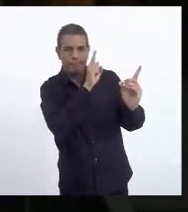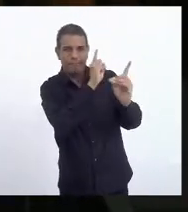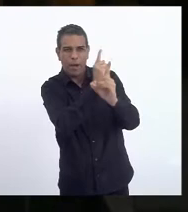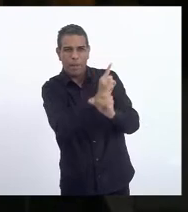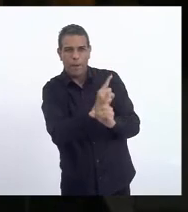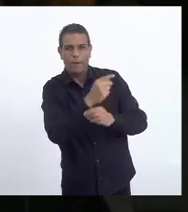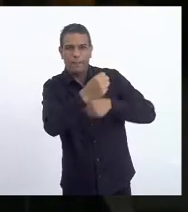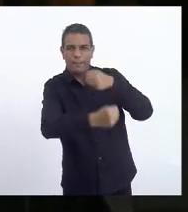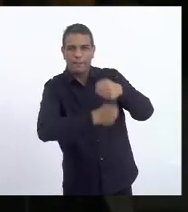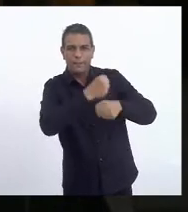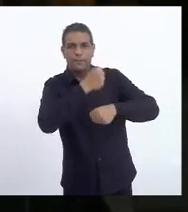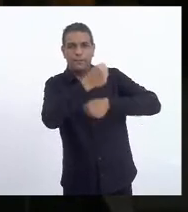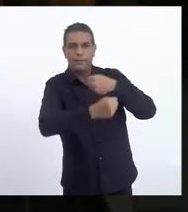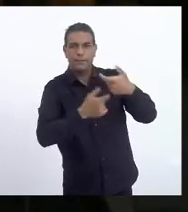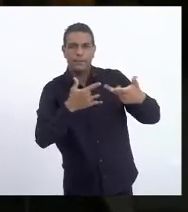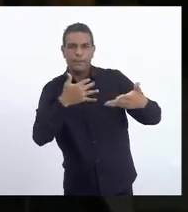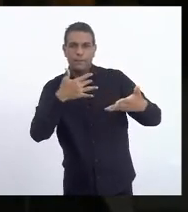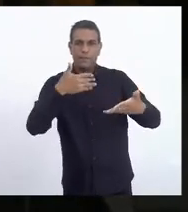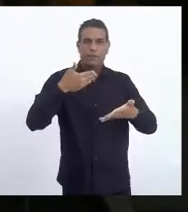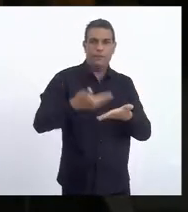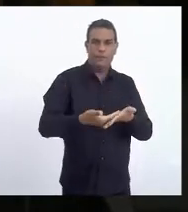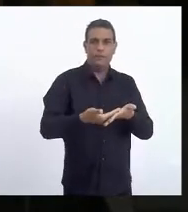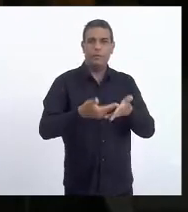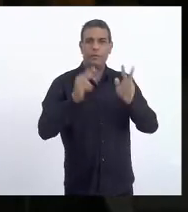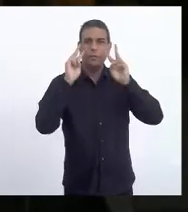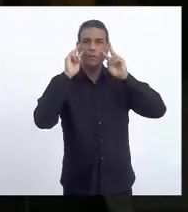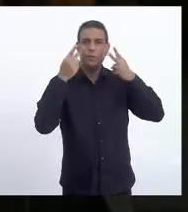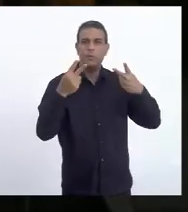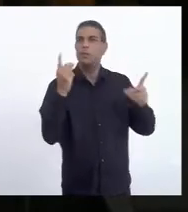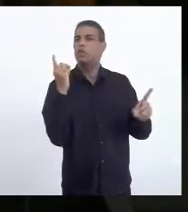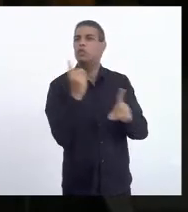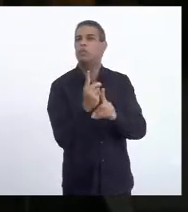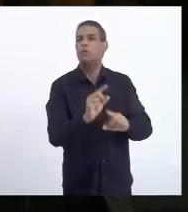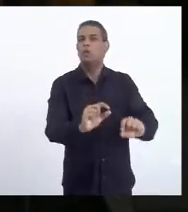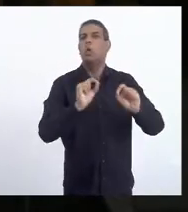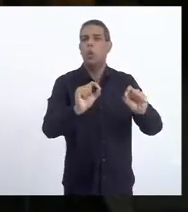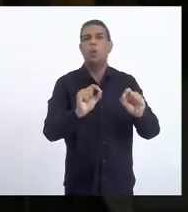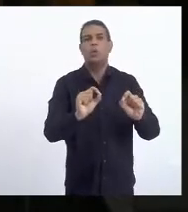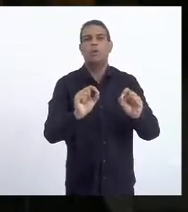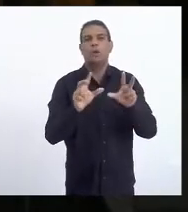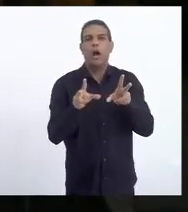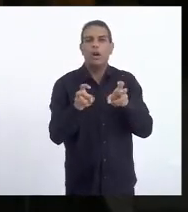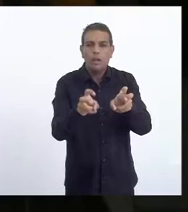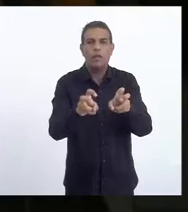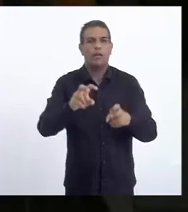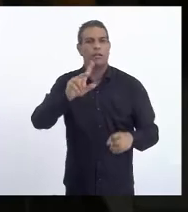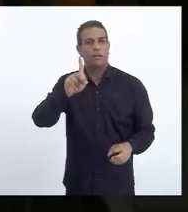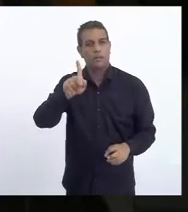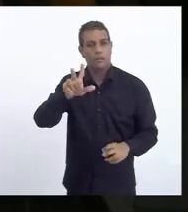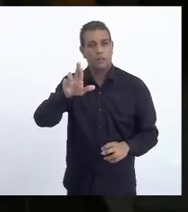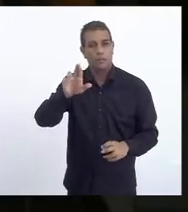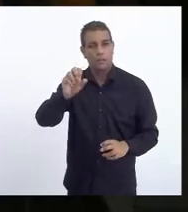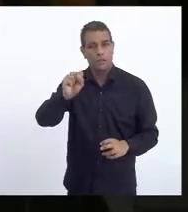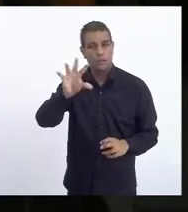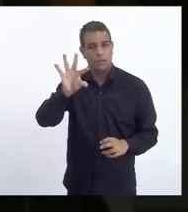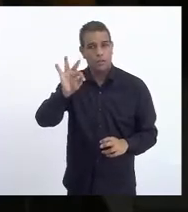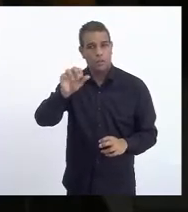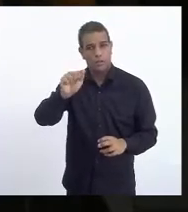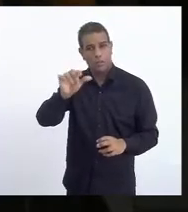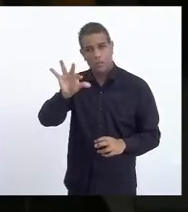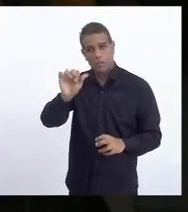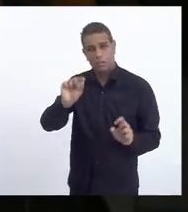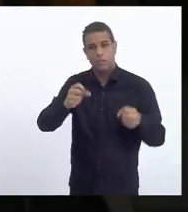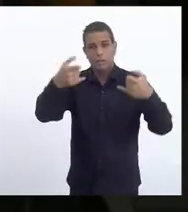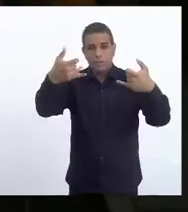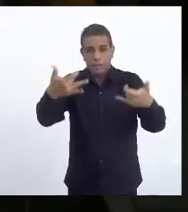ano áudio rotina foi detectado o câncer de próstata eu não tô aqui